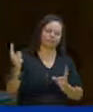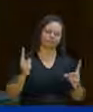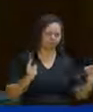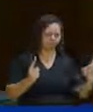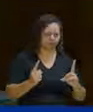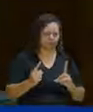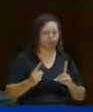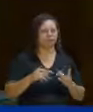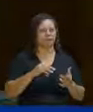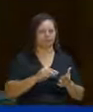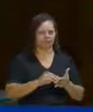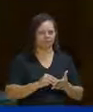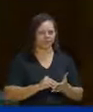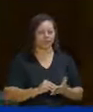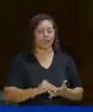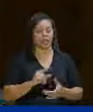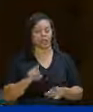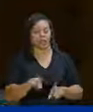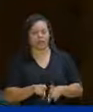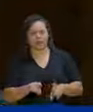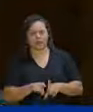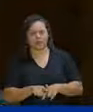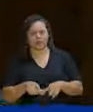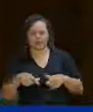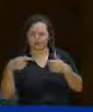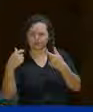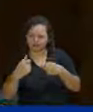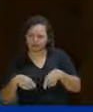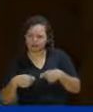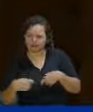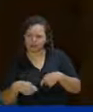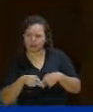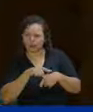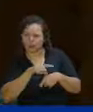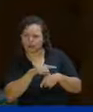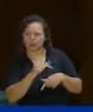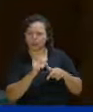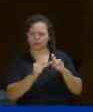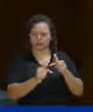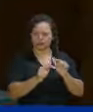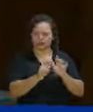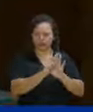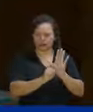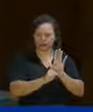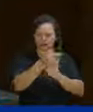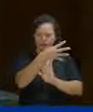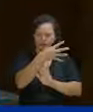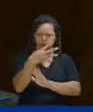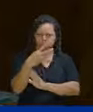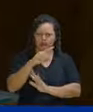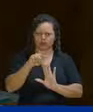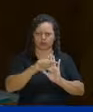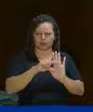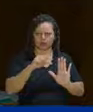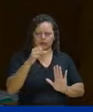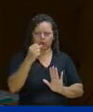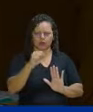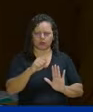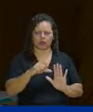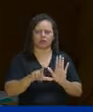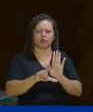que evidenciem a necessária vinculação dos serviços com o disposto no artigo 44, inciso 8, da